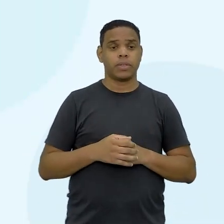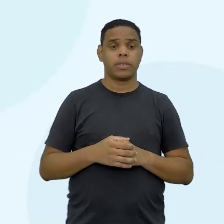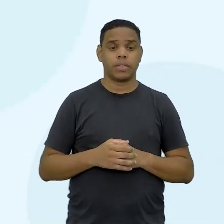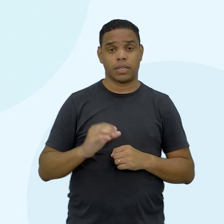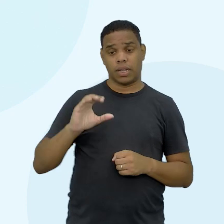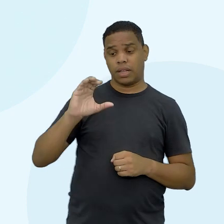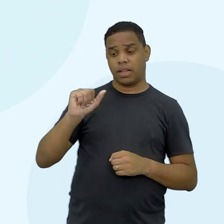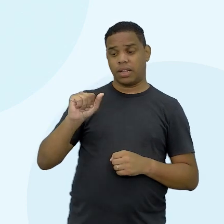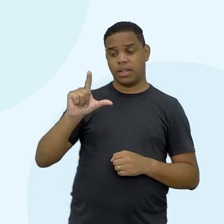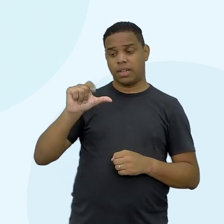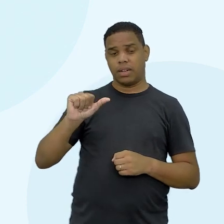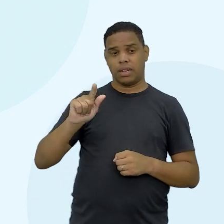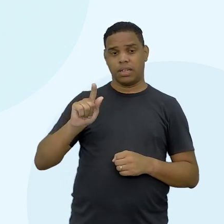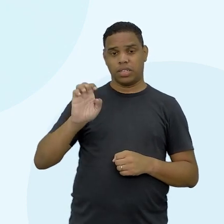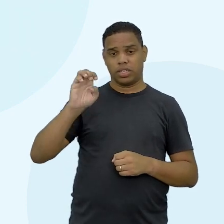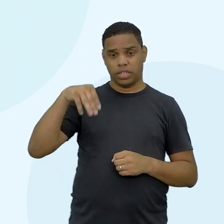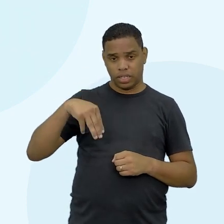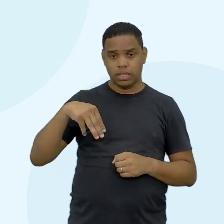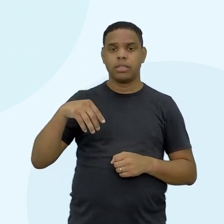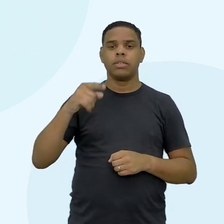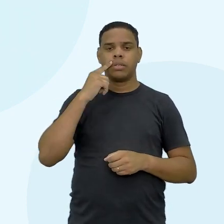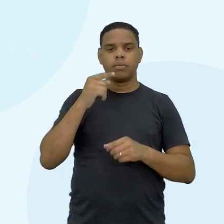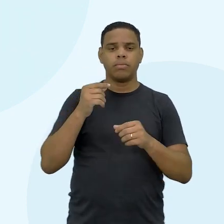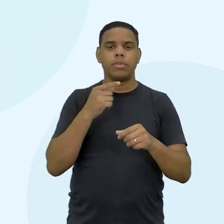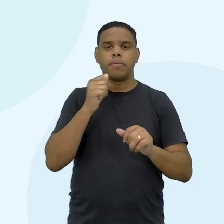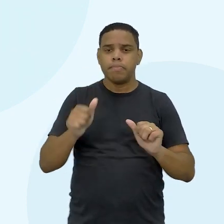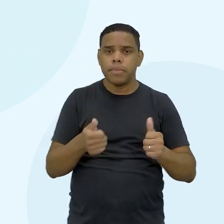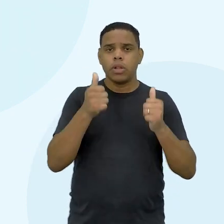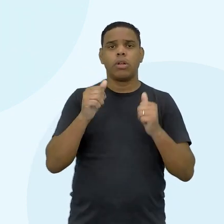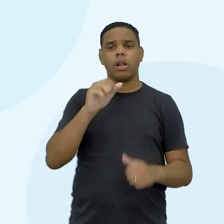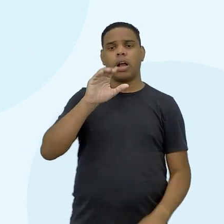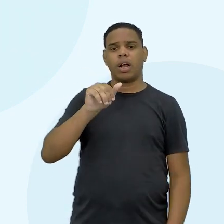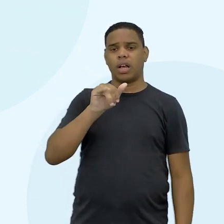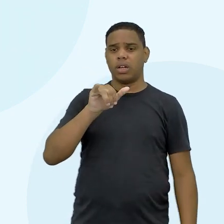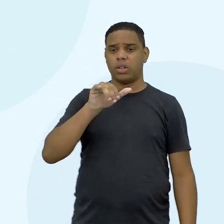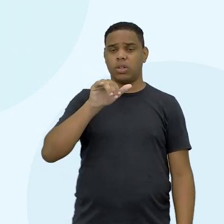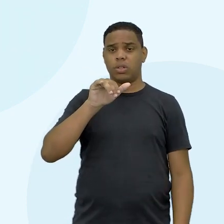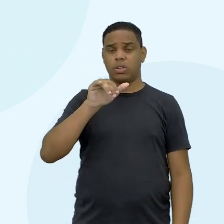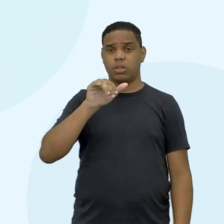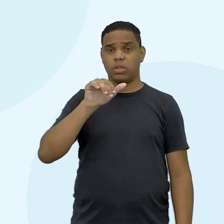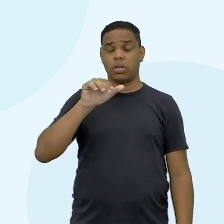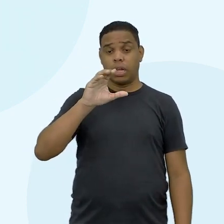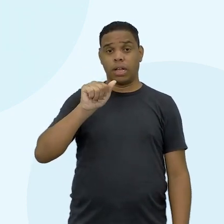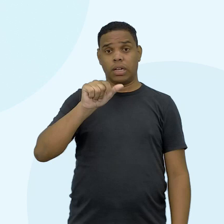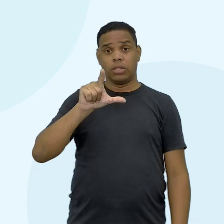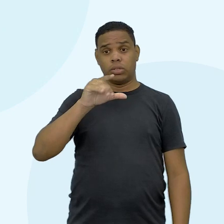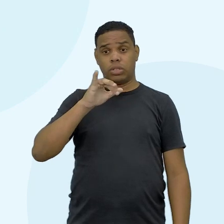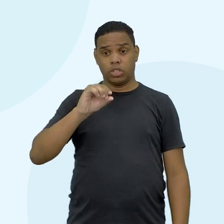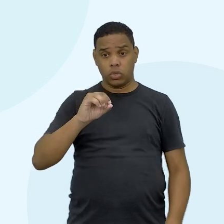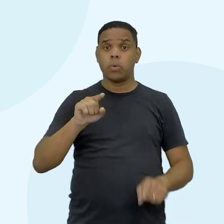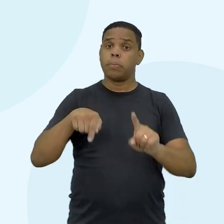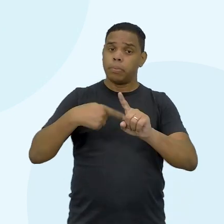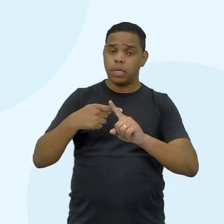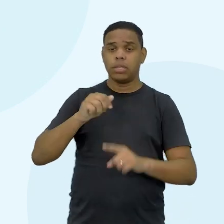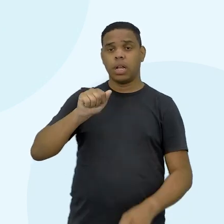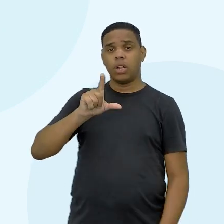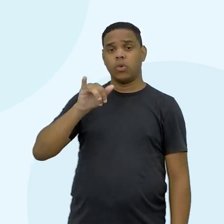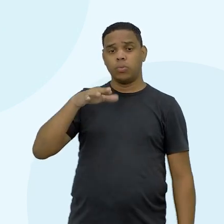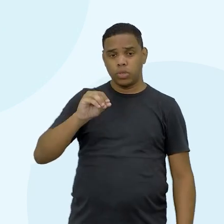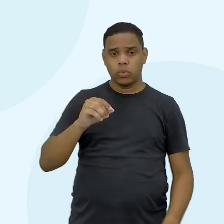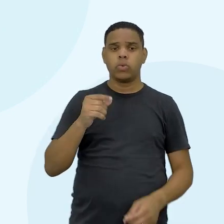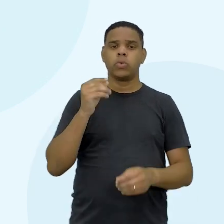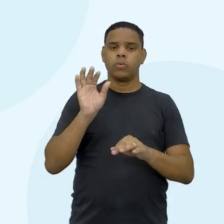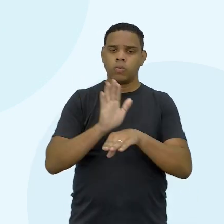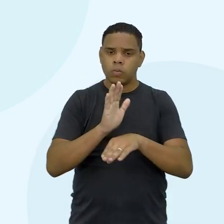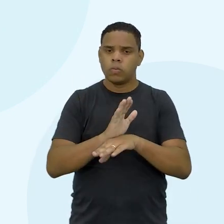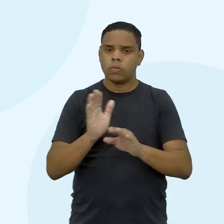olha, a calagem, como a correção aí dos índices de cálcio. E justamente aí, olha, na questão do alumínio, né, fazer a